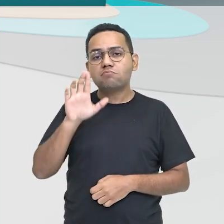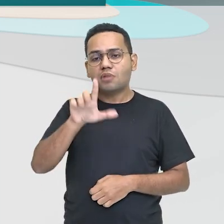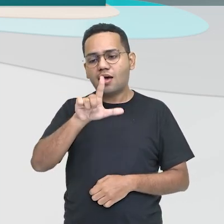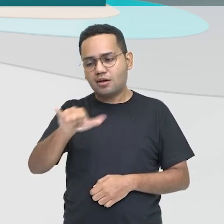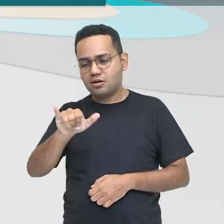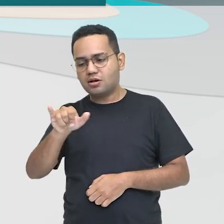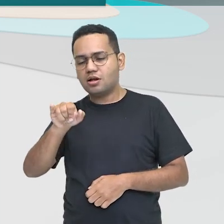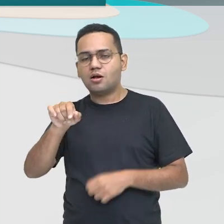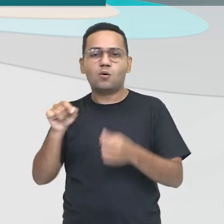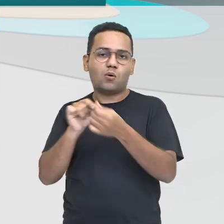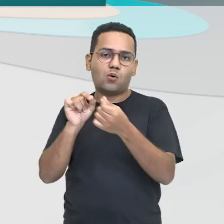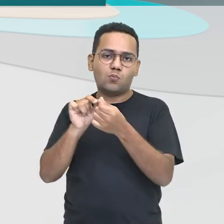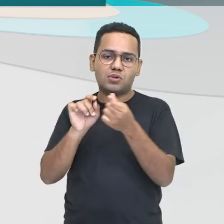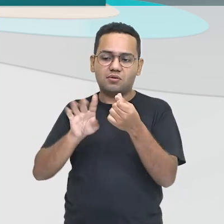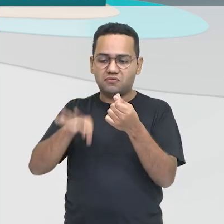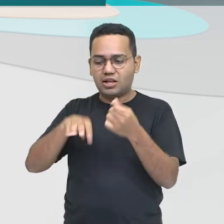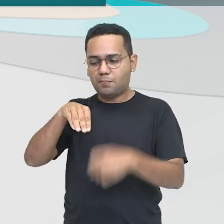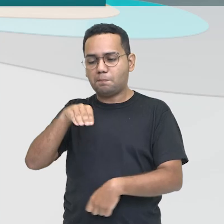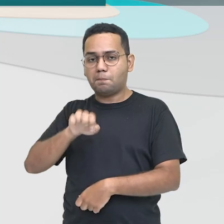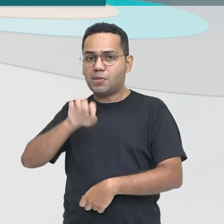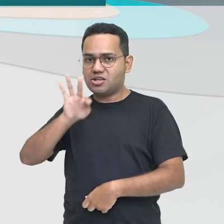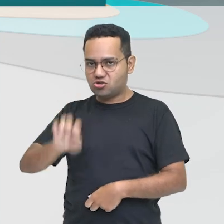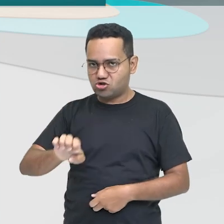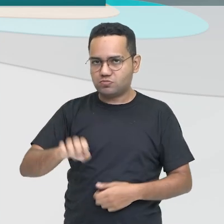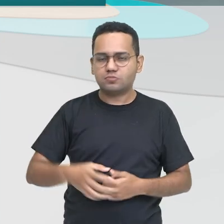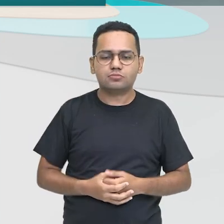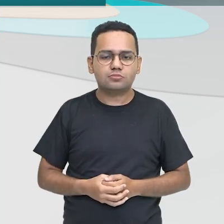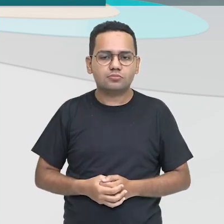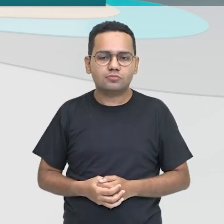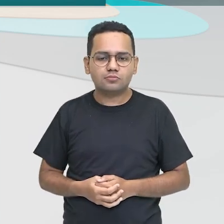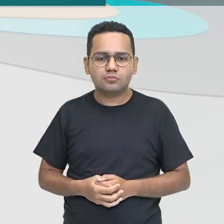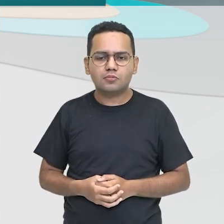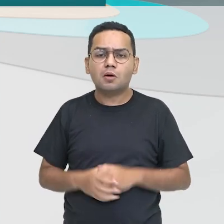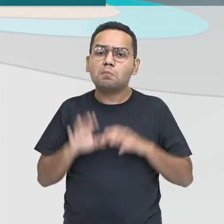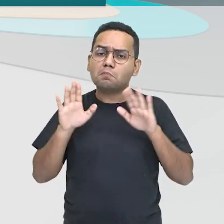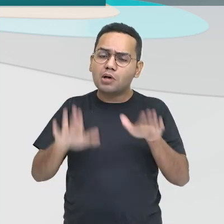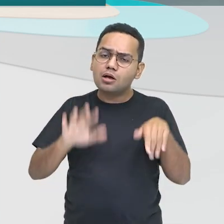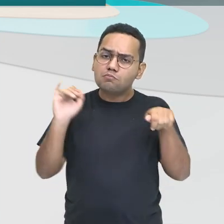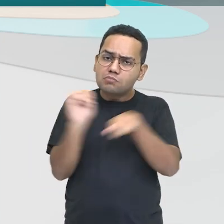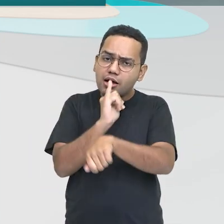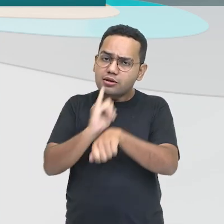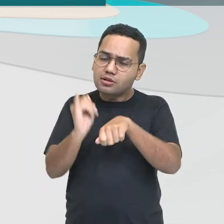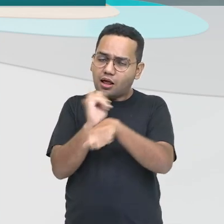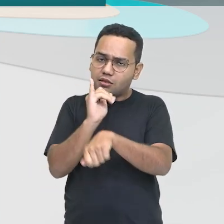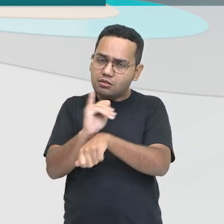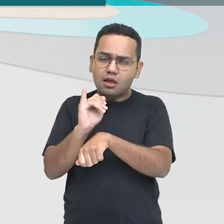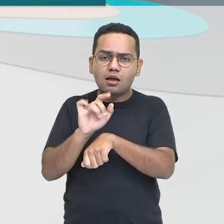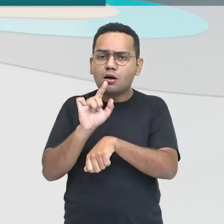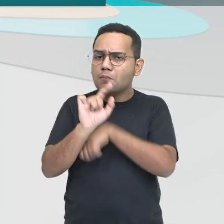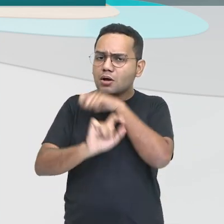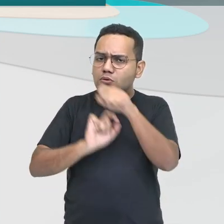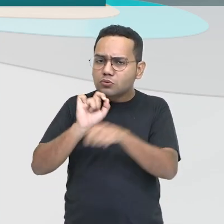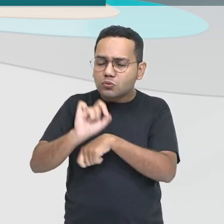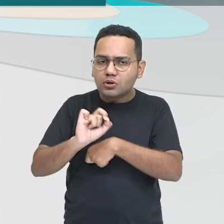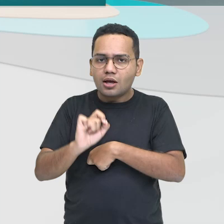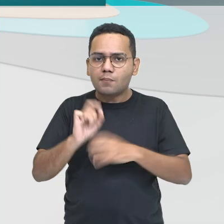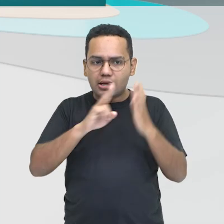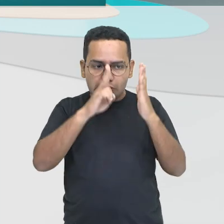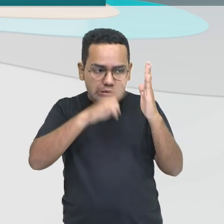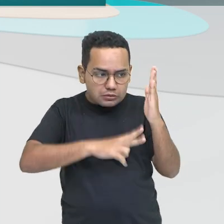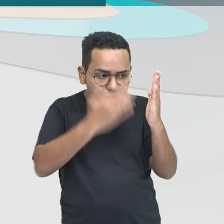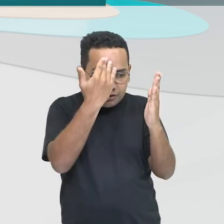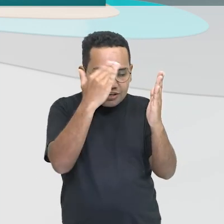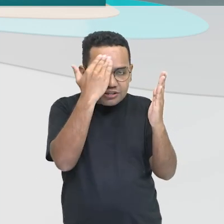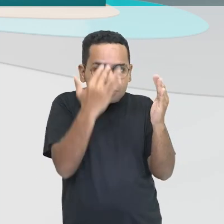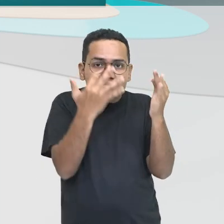tradução, vai ser sempre mente. Ok? Isso ajuda, é uma ferramenta que a gente pode utilizar na hora de ler, na hora de interpretar um